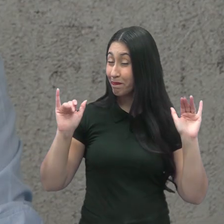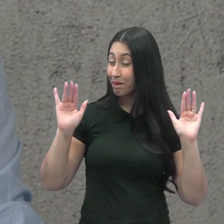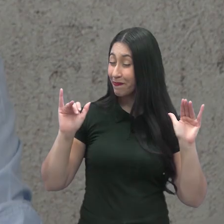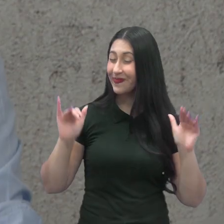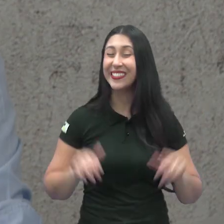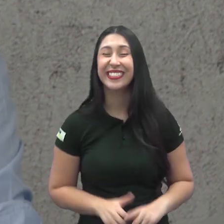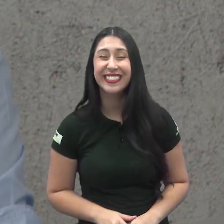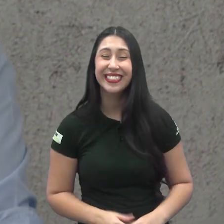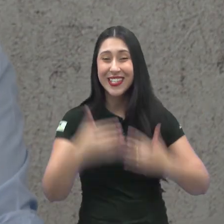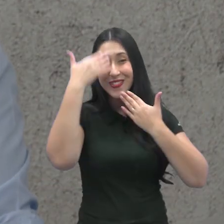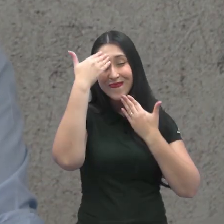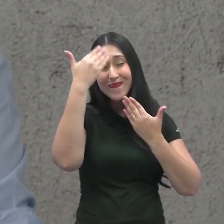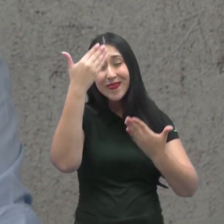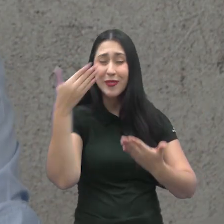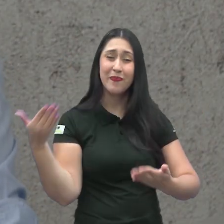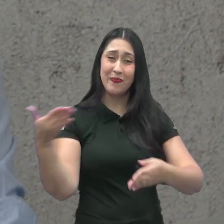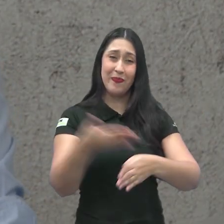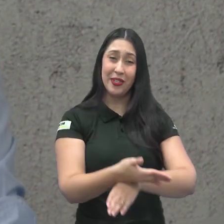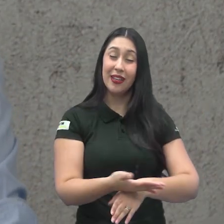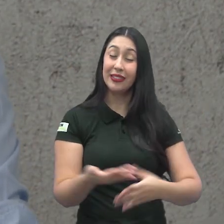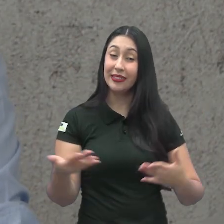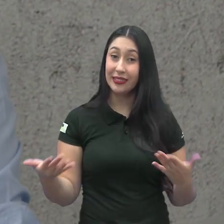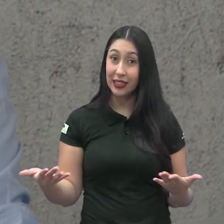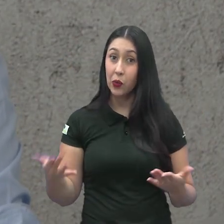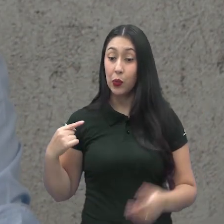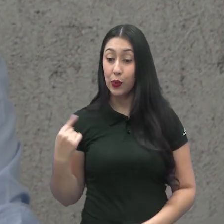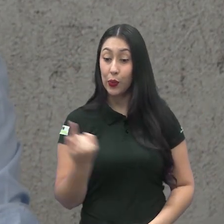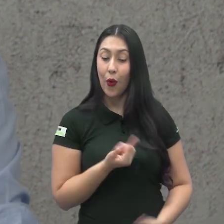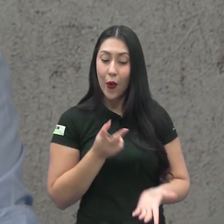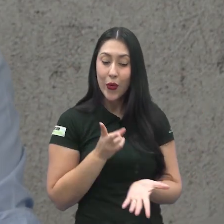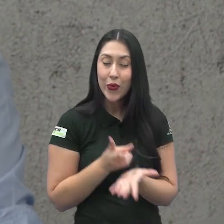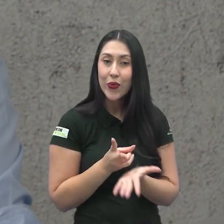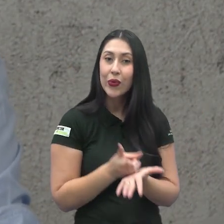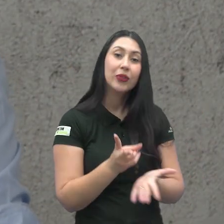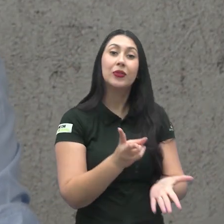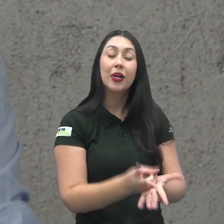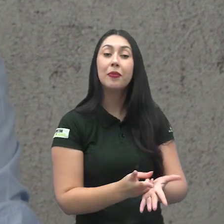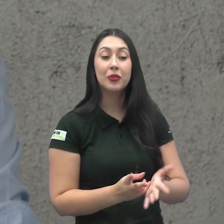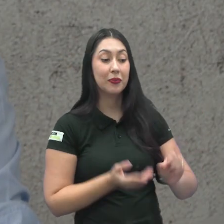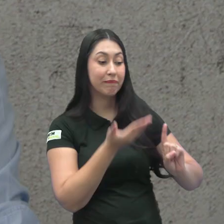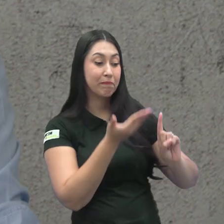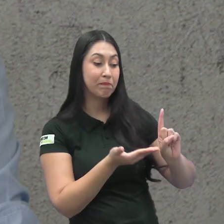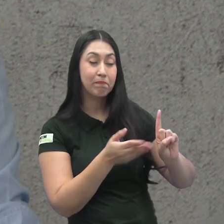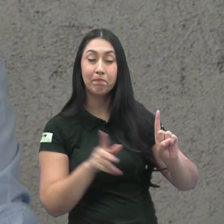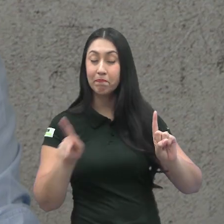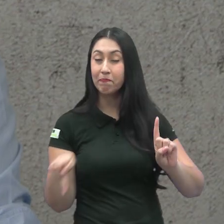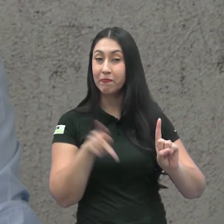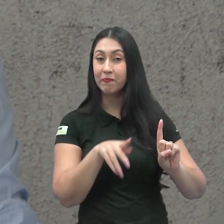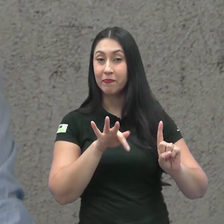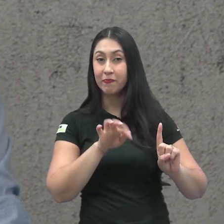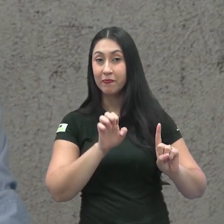Bye, bye. Obrigado pela sua participação. E olha, a gente segue aqui no estúdio com o professor